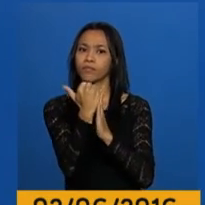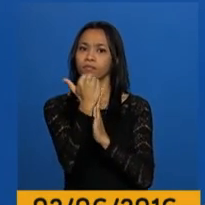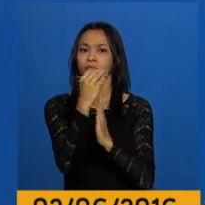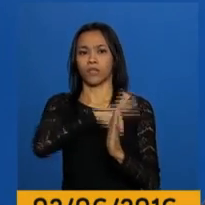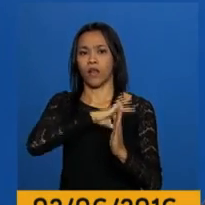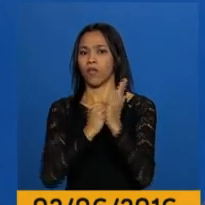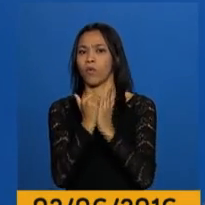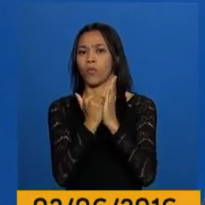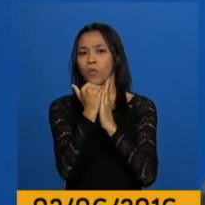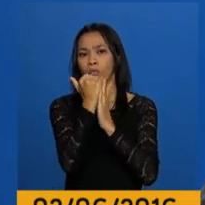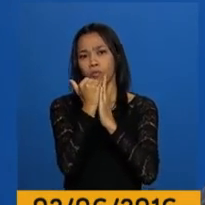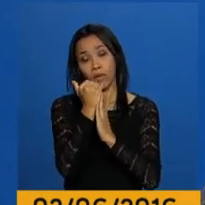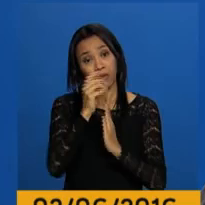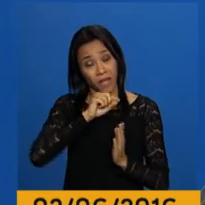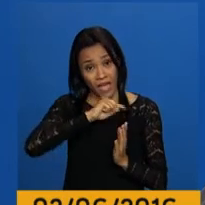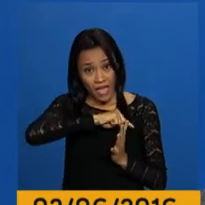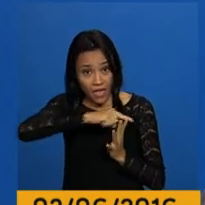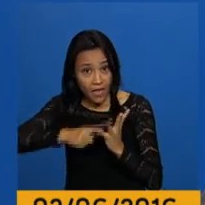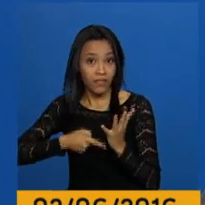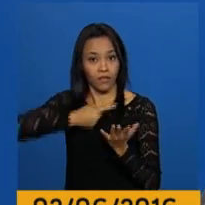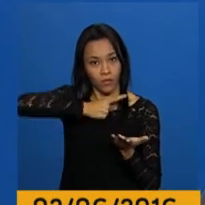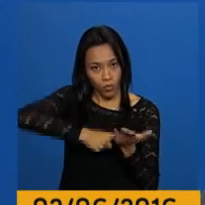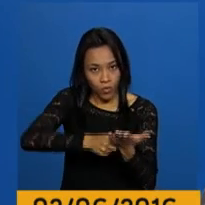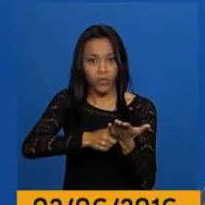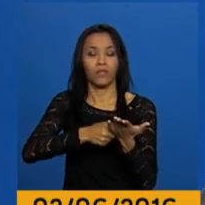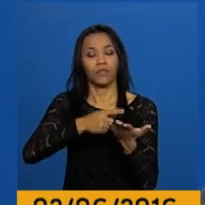Esse conjunto de acordos terá um impacto